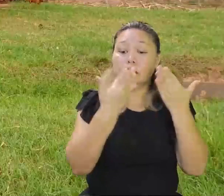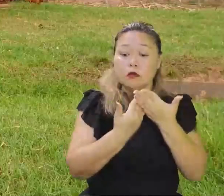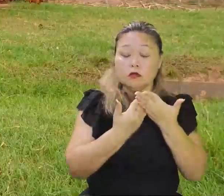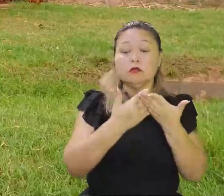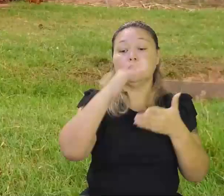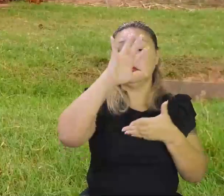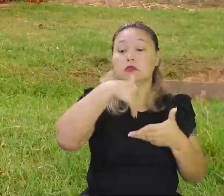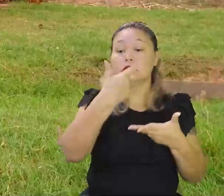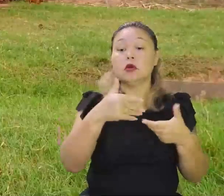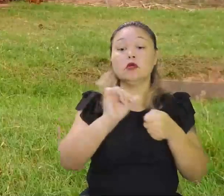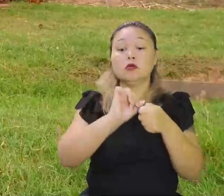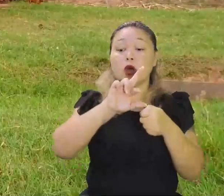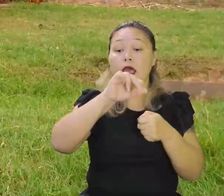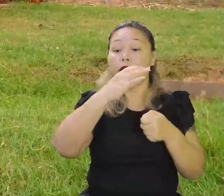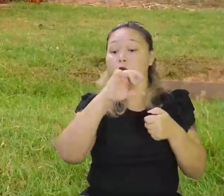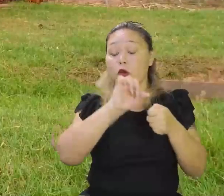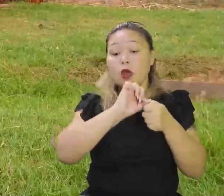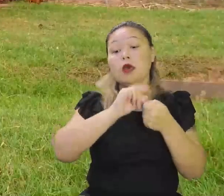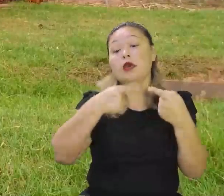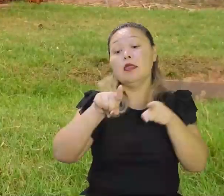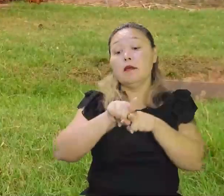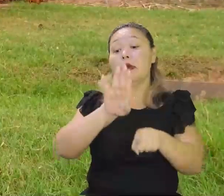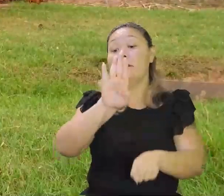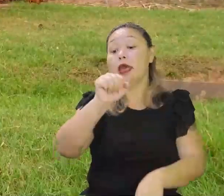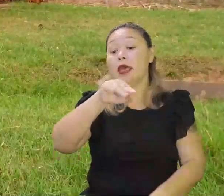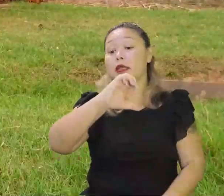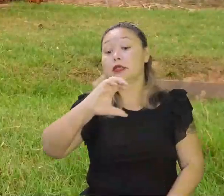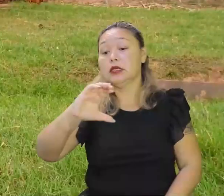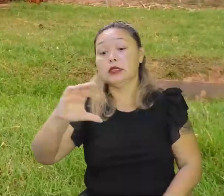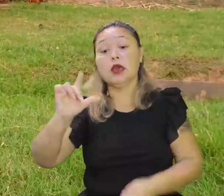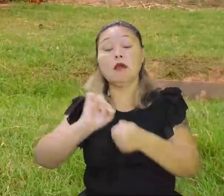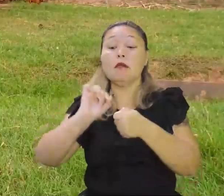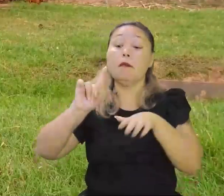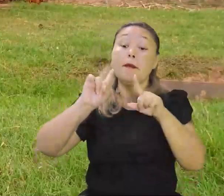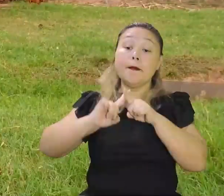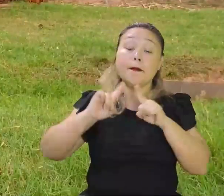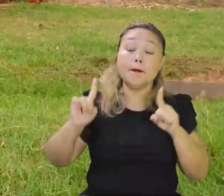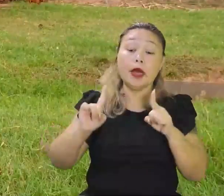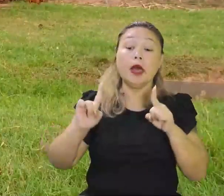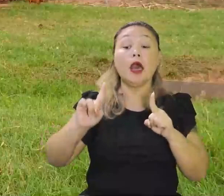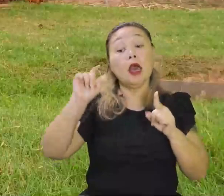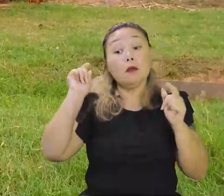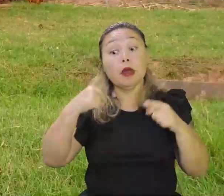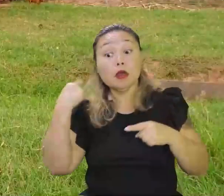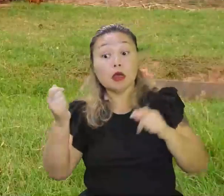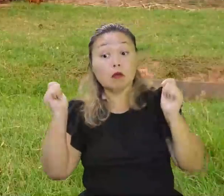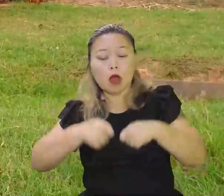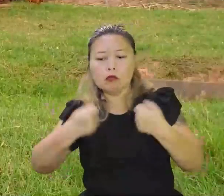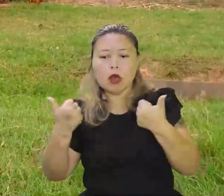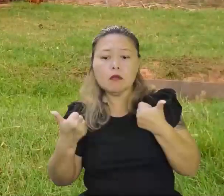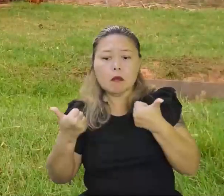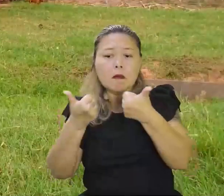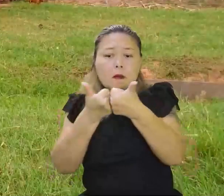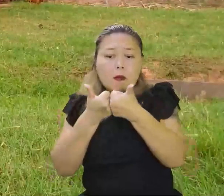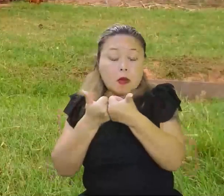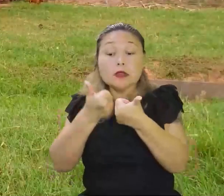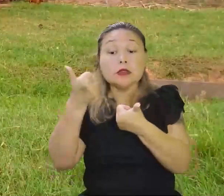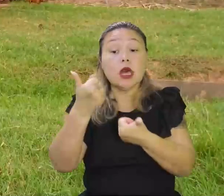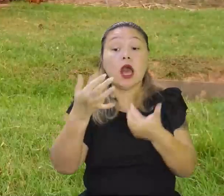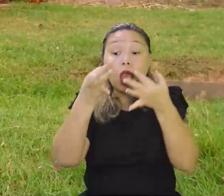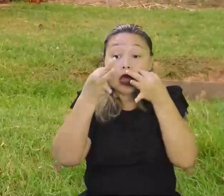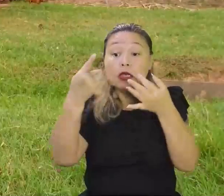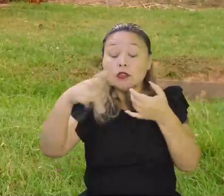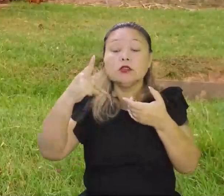Estado de Rondônia, precisa seguir a BNCC, né? E a gente não vai fugir disso, mas o que a gente puder aproximar da realidade de vocês, do que